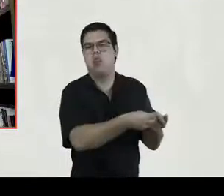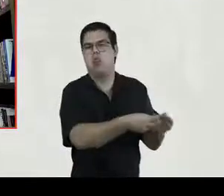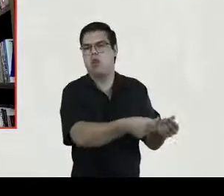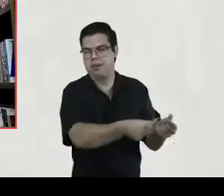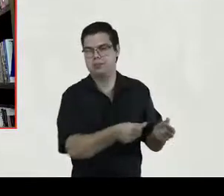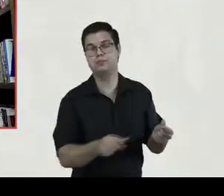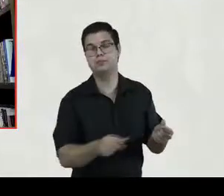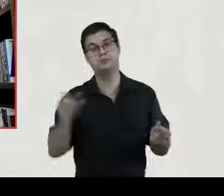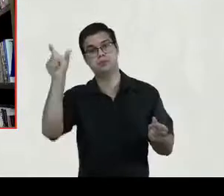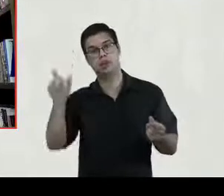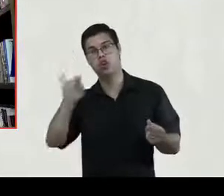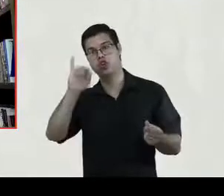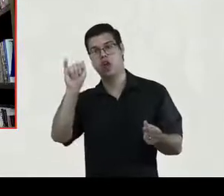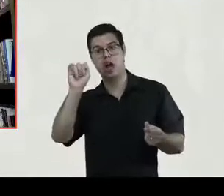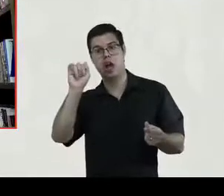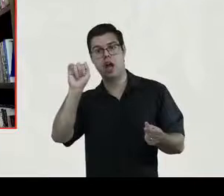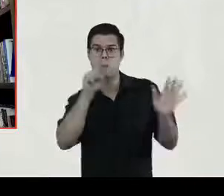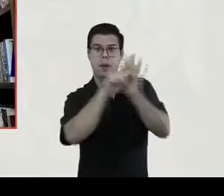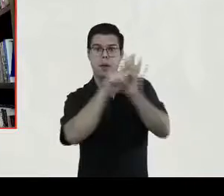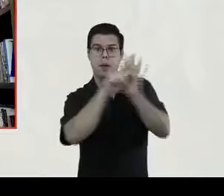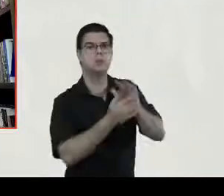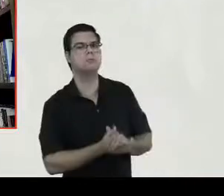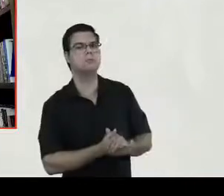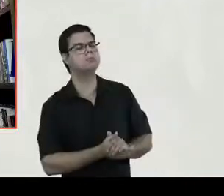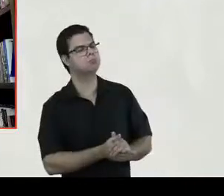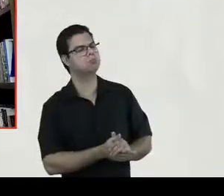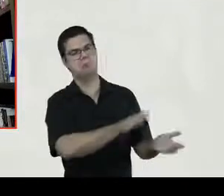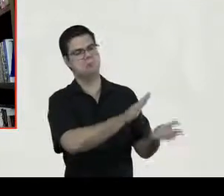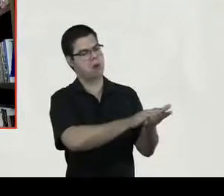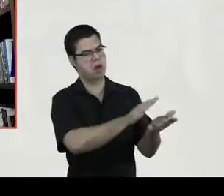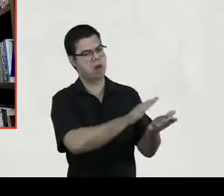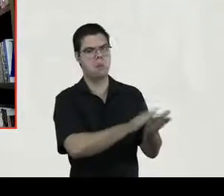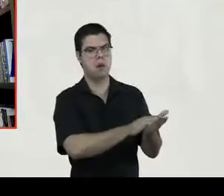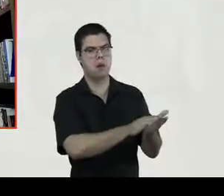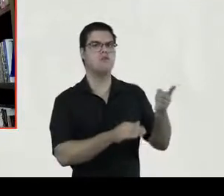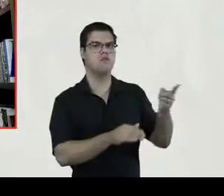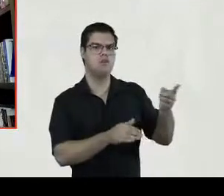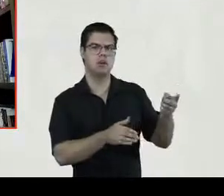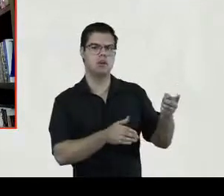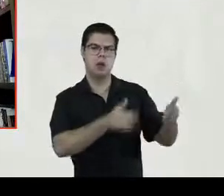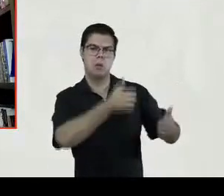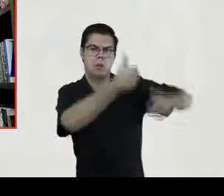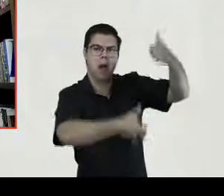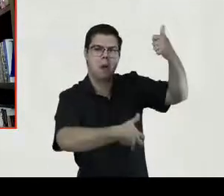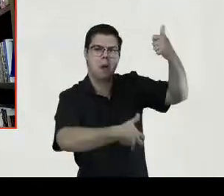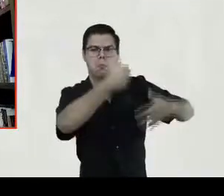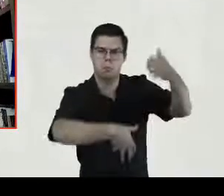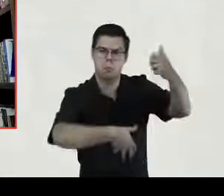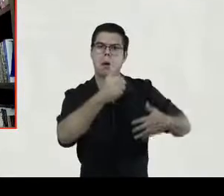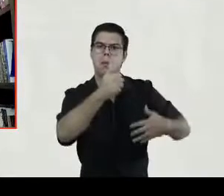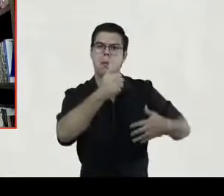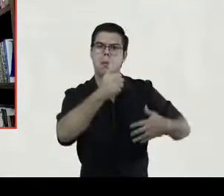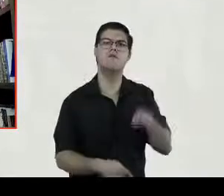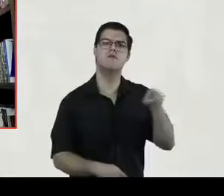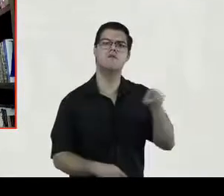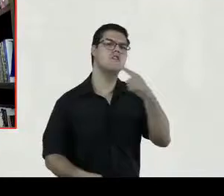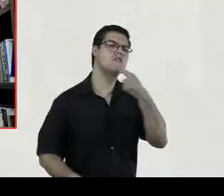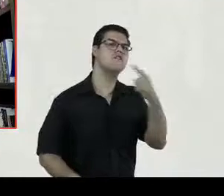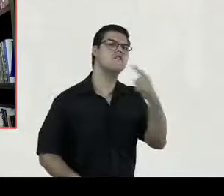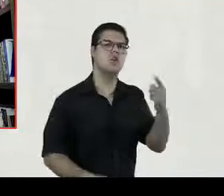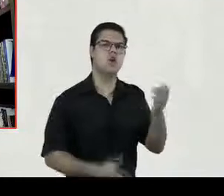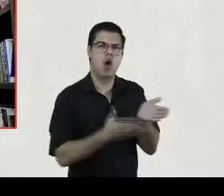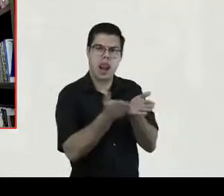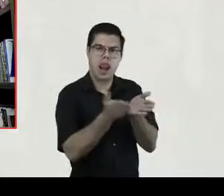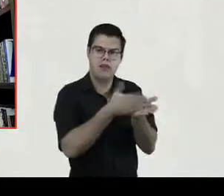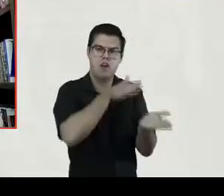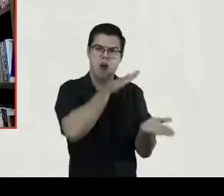Custer faz uma pergunta. Parabéns por sua exposição. Nela, você nos